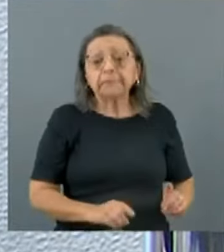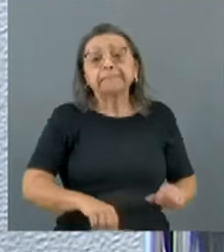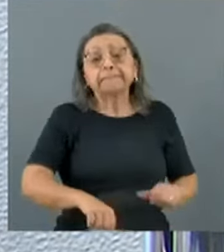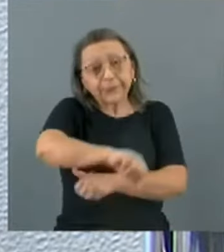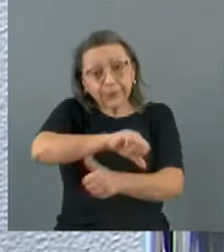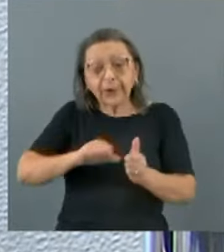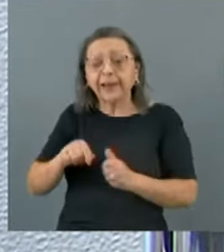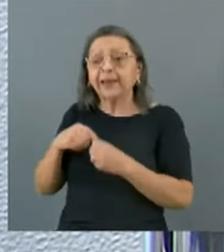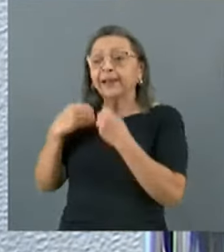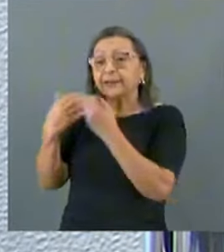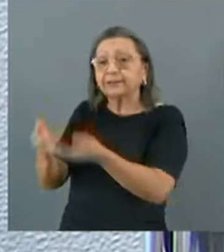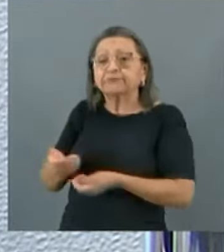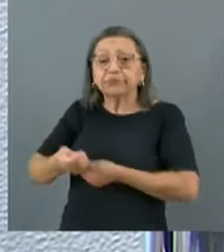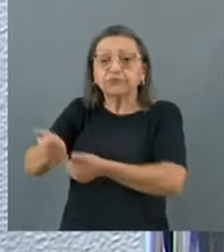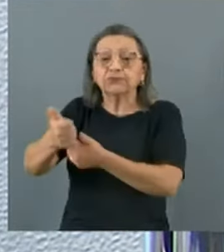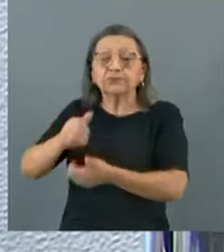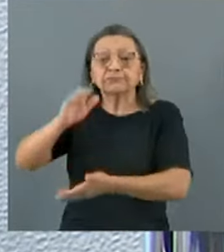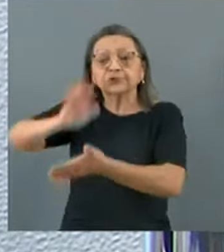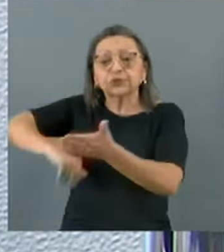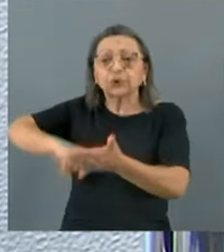disso, ele concedeu a isenção.